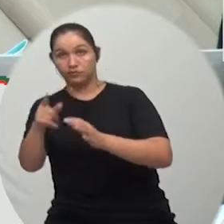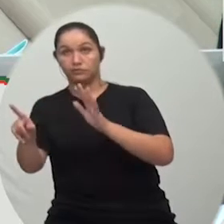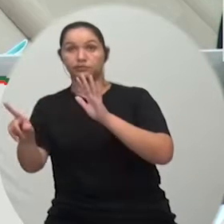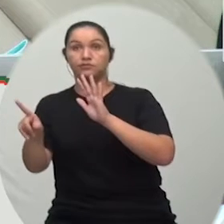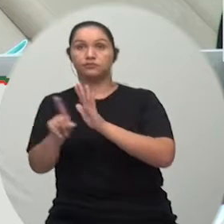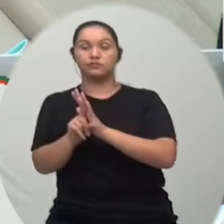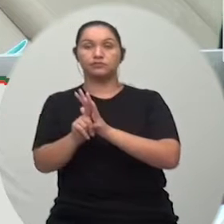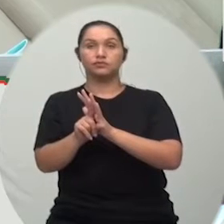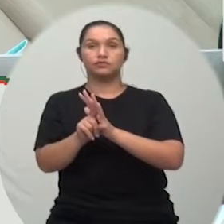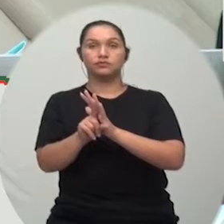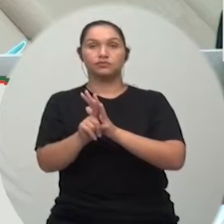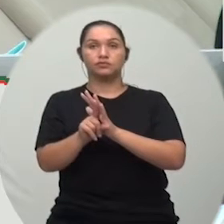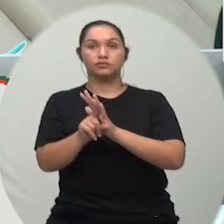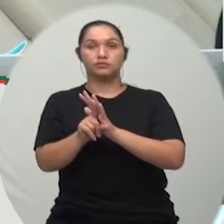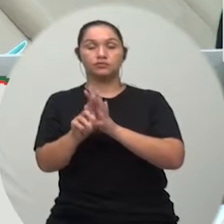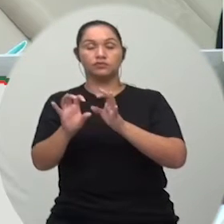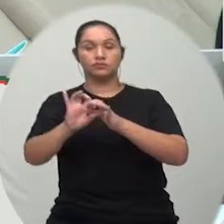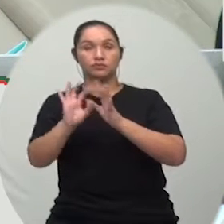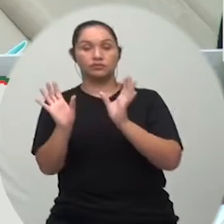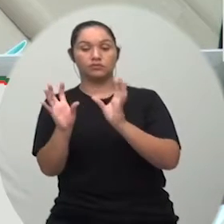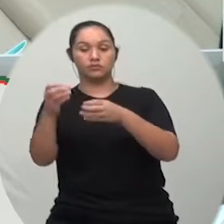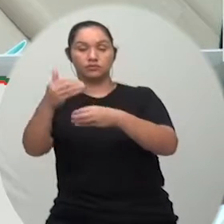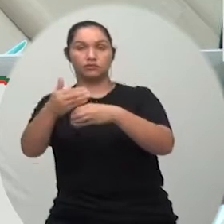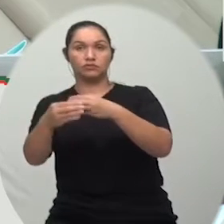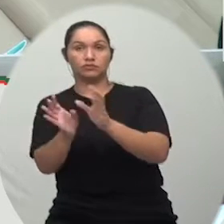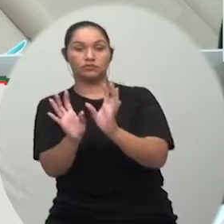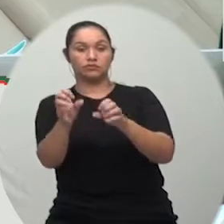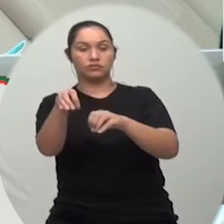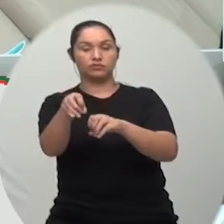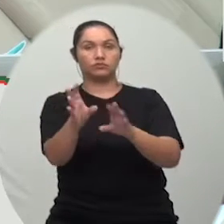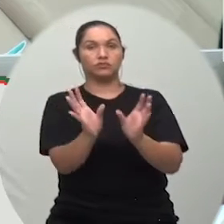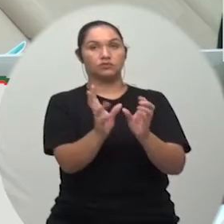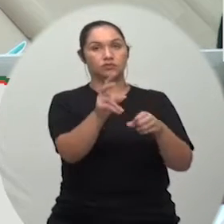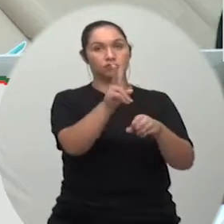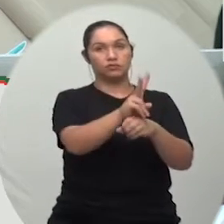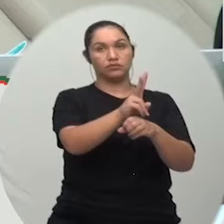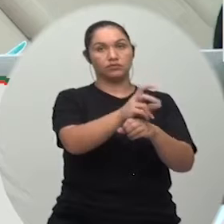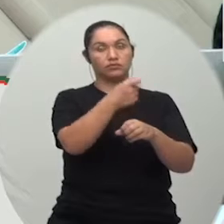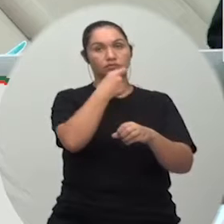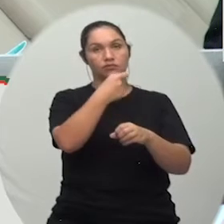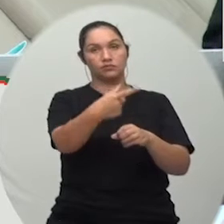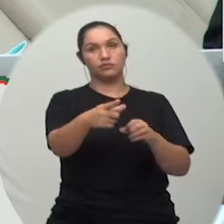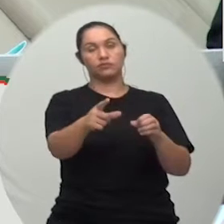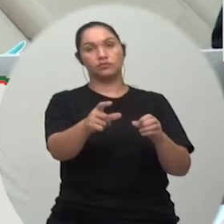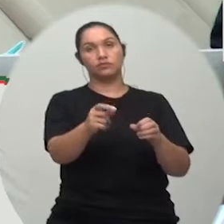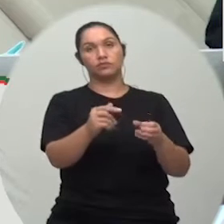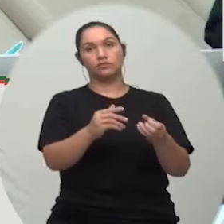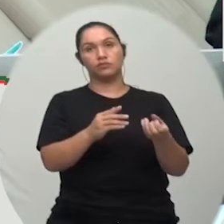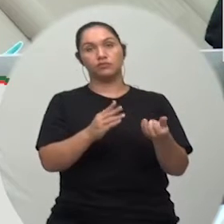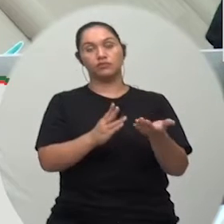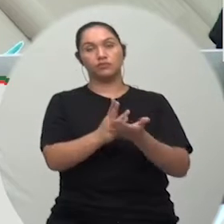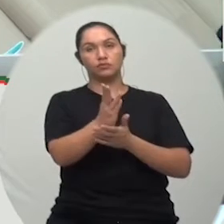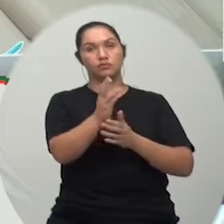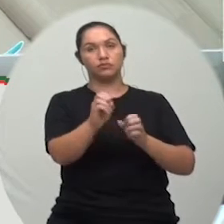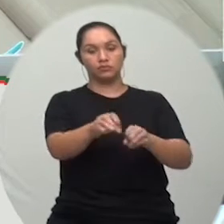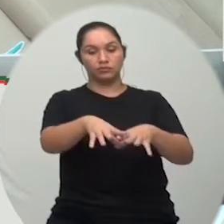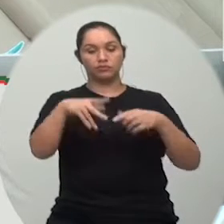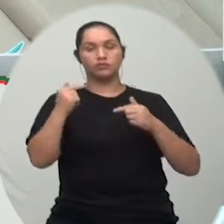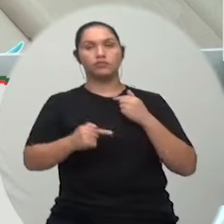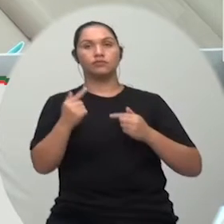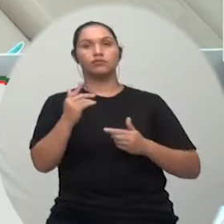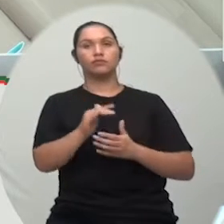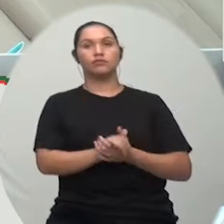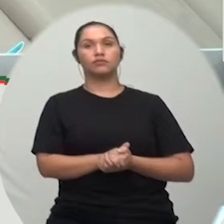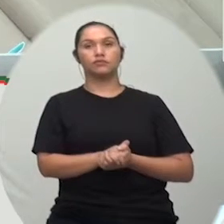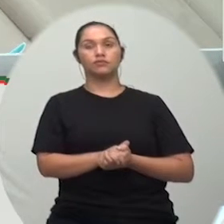e constitucionalidade. A Comissão de Obras, bem como Educação e Fiscalização, opinaram pela aprovação, encaminhando-se à